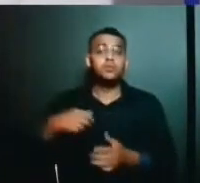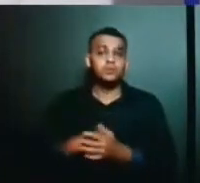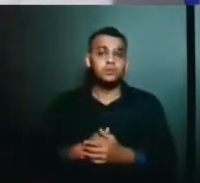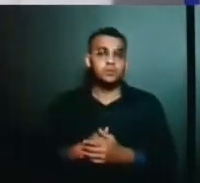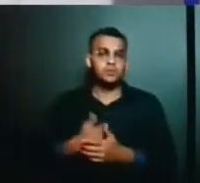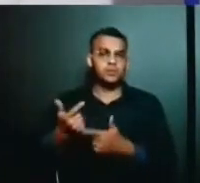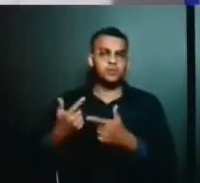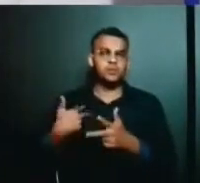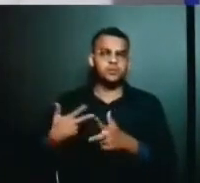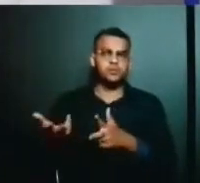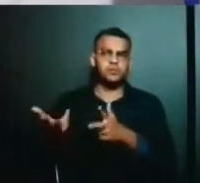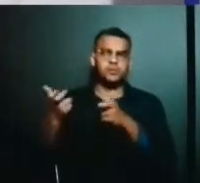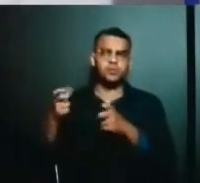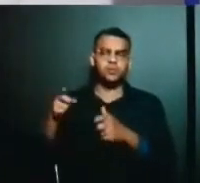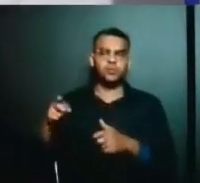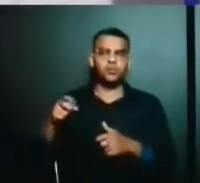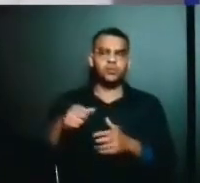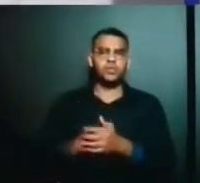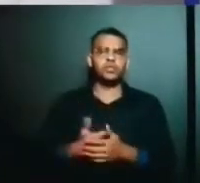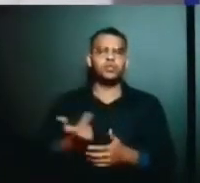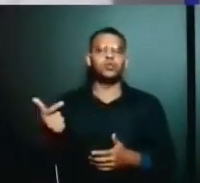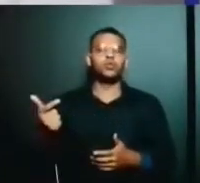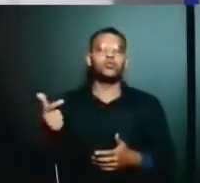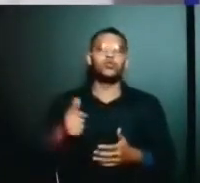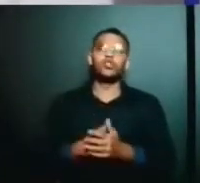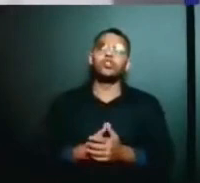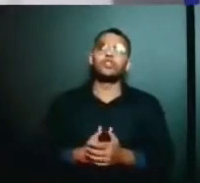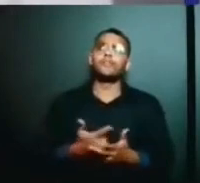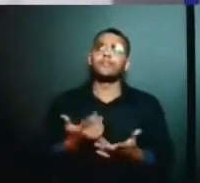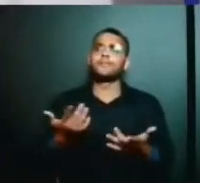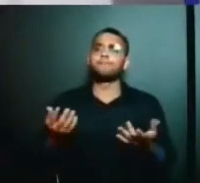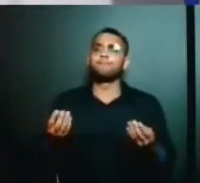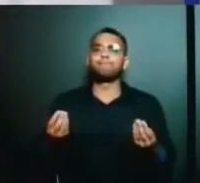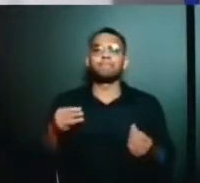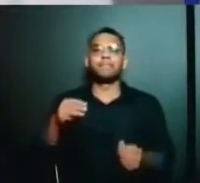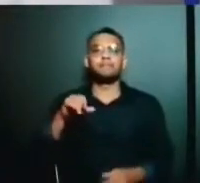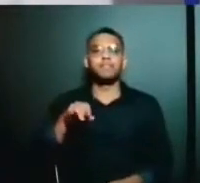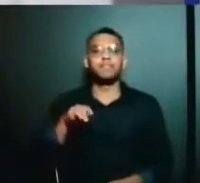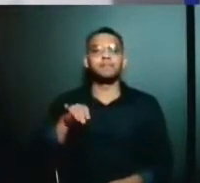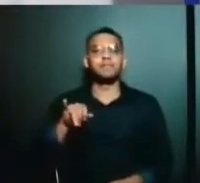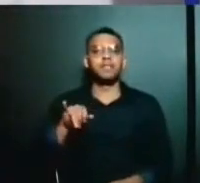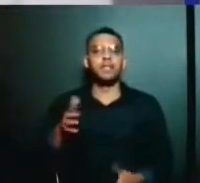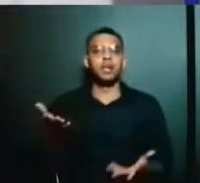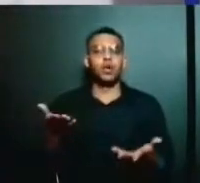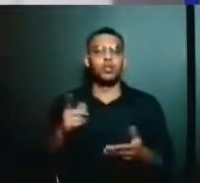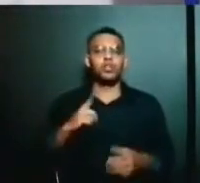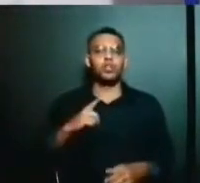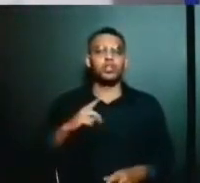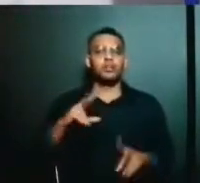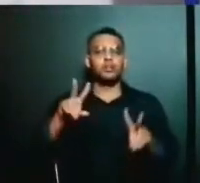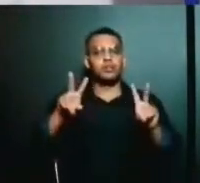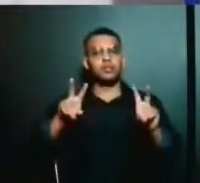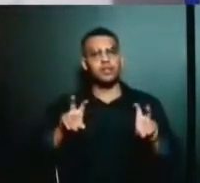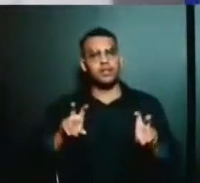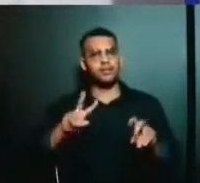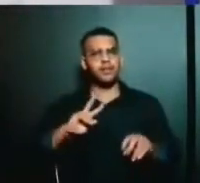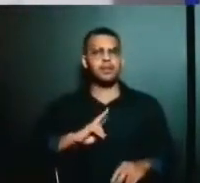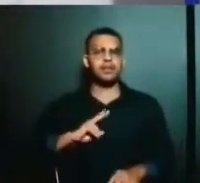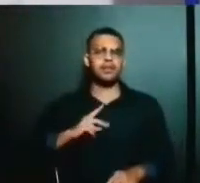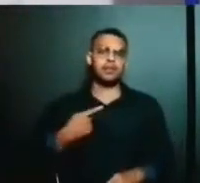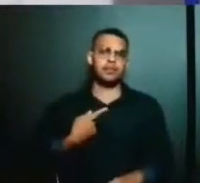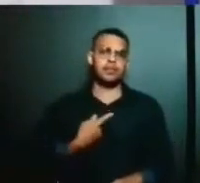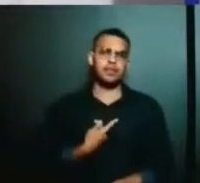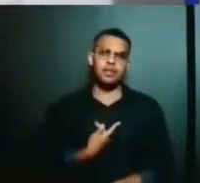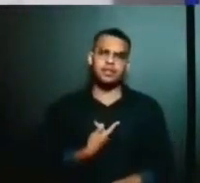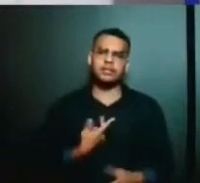mulheres aguerridas, não tinha mimimi, e hoje a gente tem esse negócio de trans, essa diferenciação ridícula que eles tentam